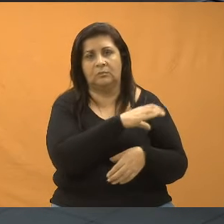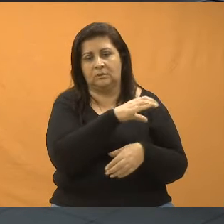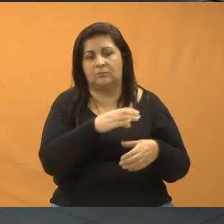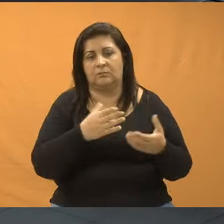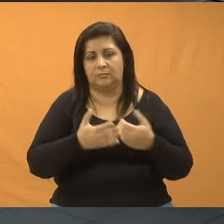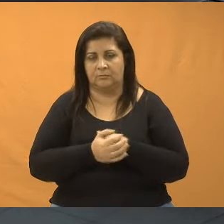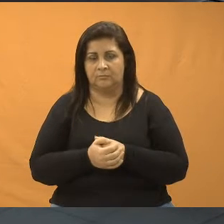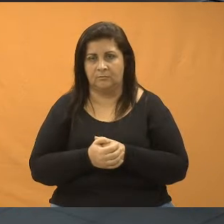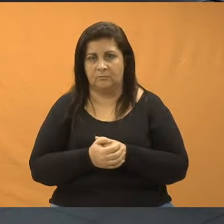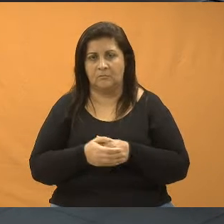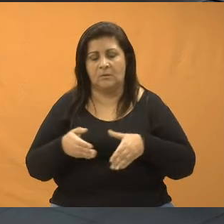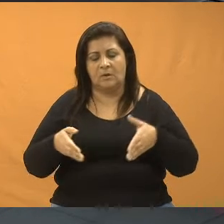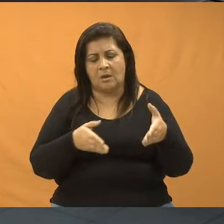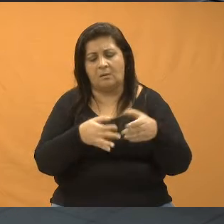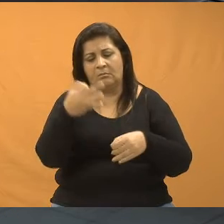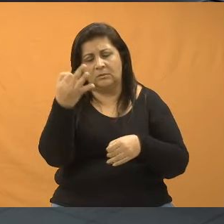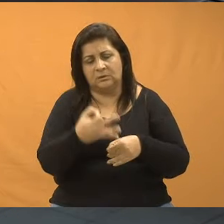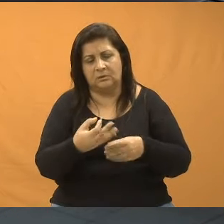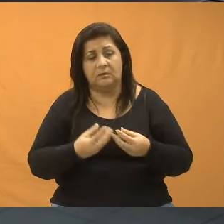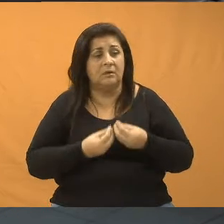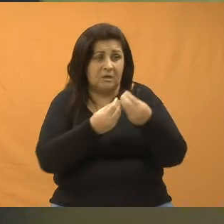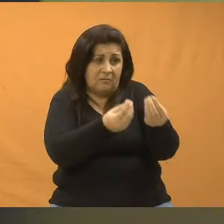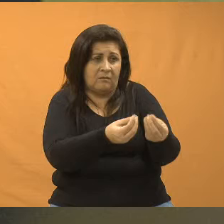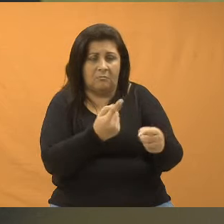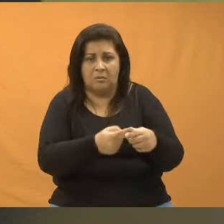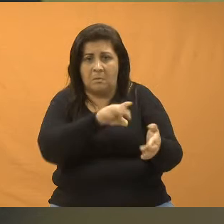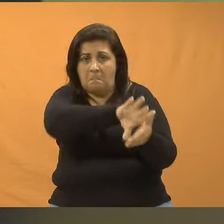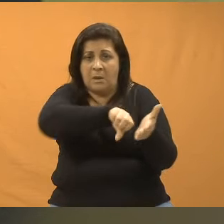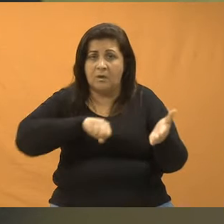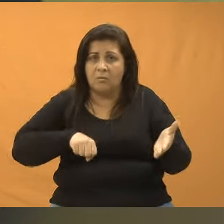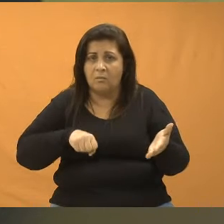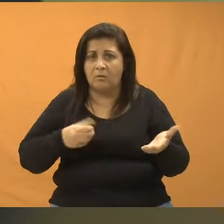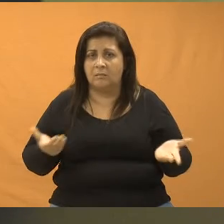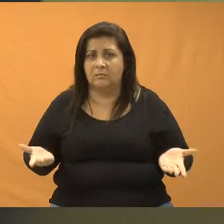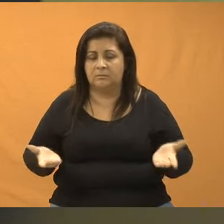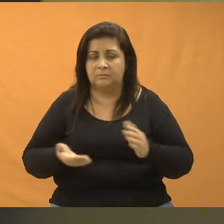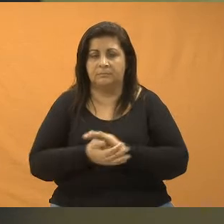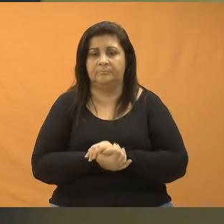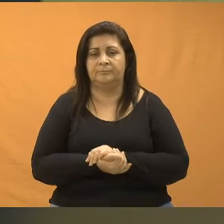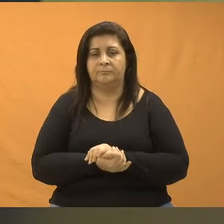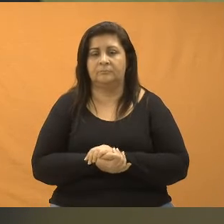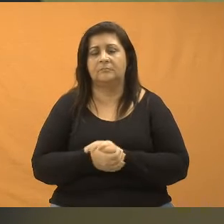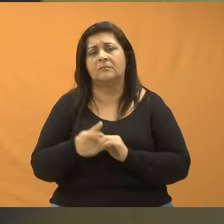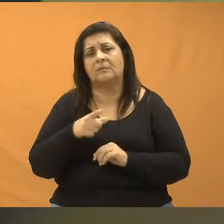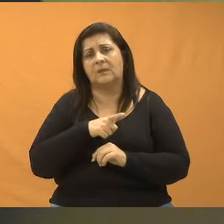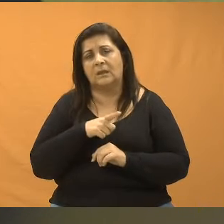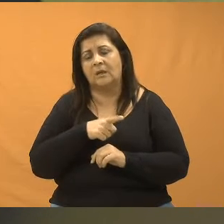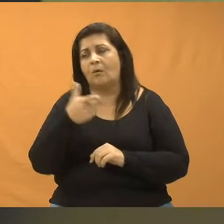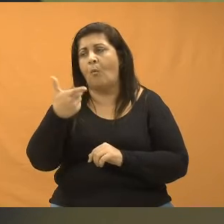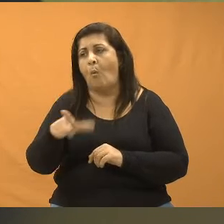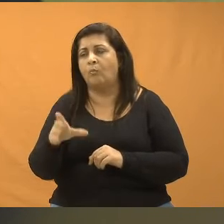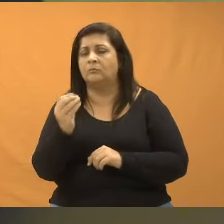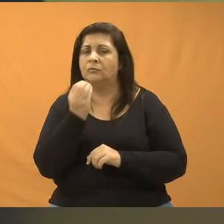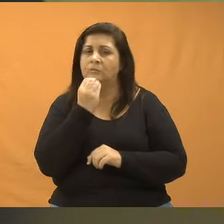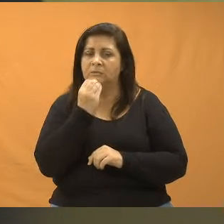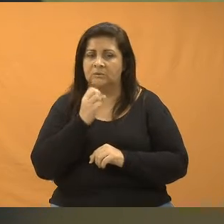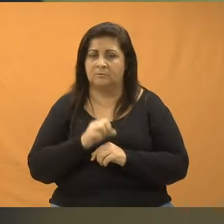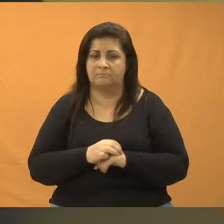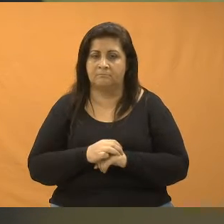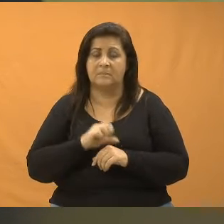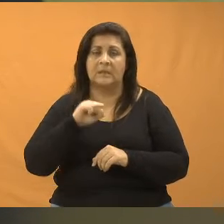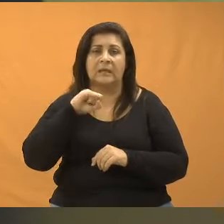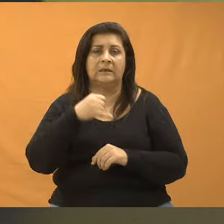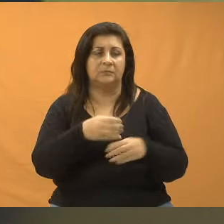o caminho mais correto é devolvê-la. Agora, existem outros caminhos que, se não parar em